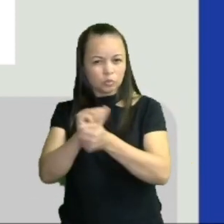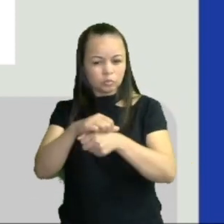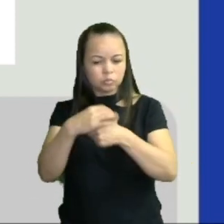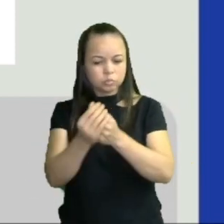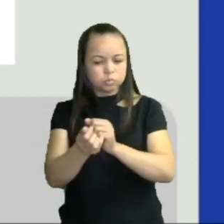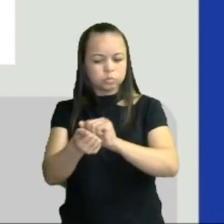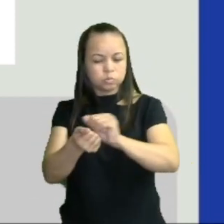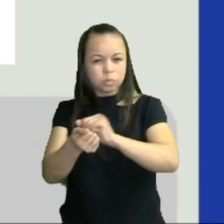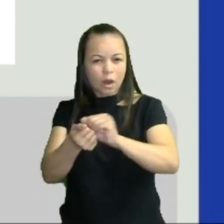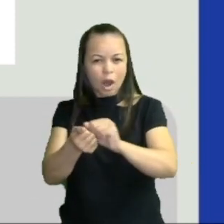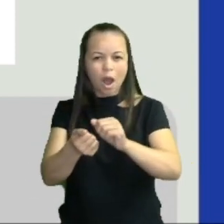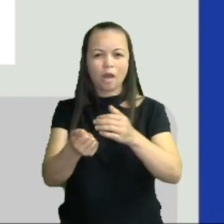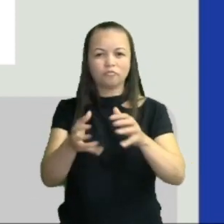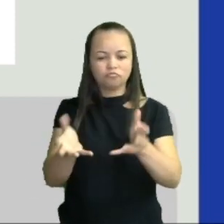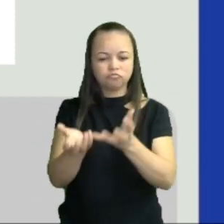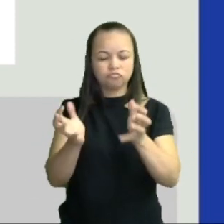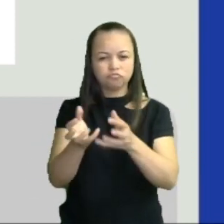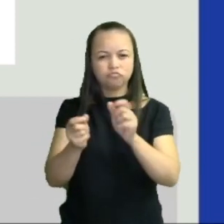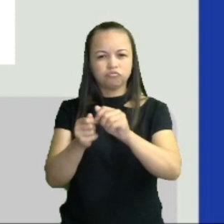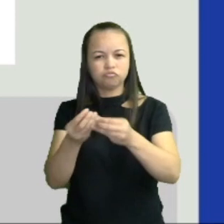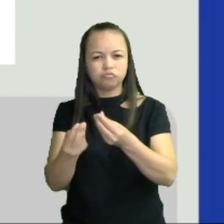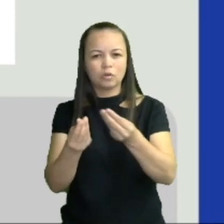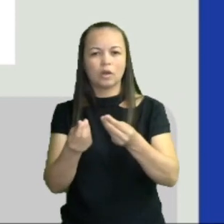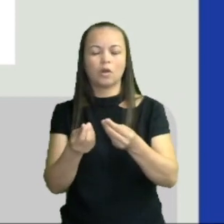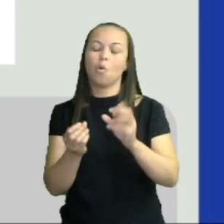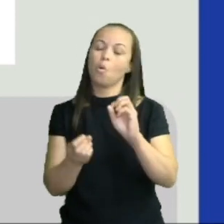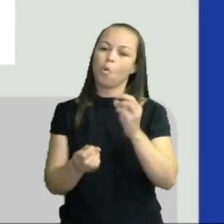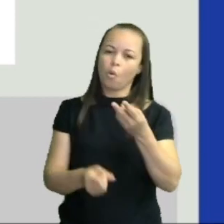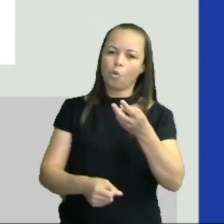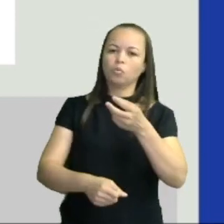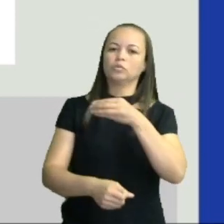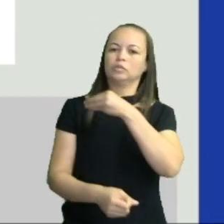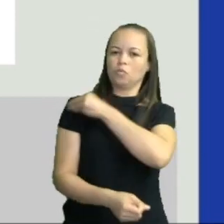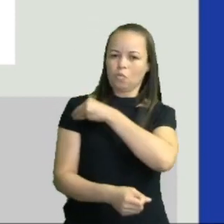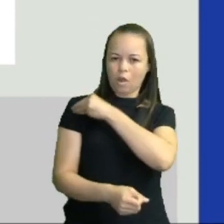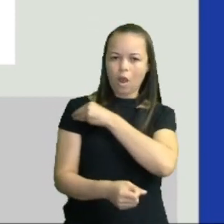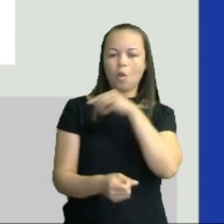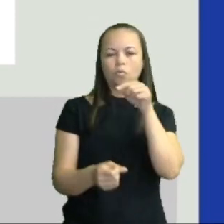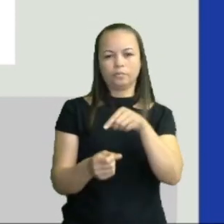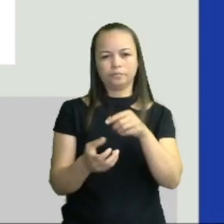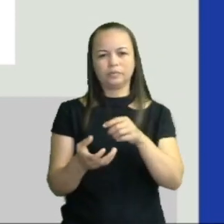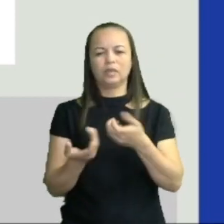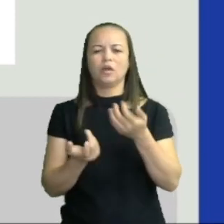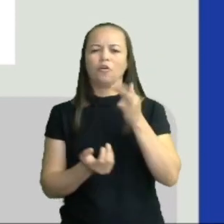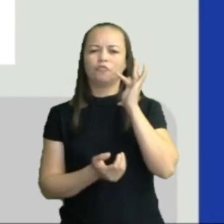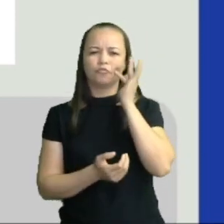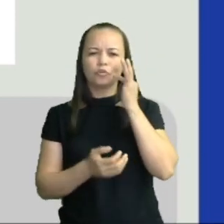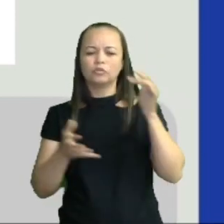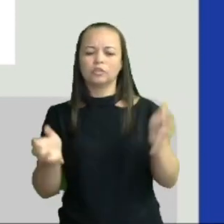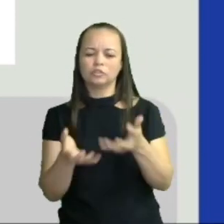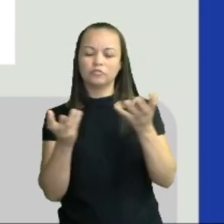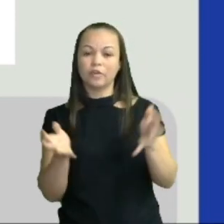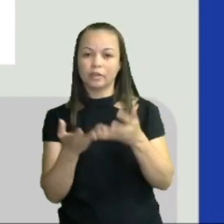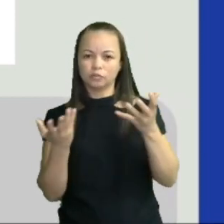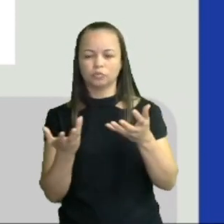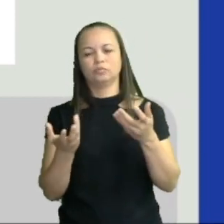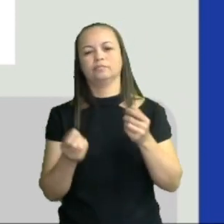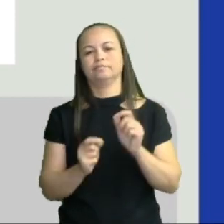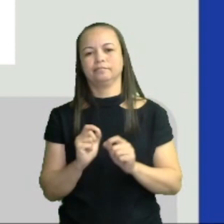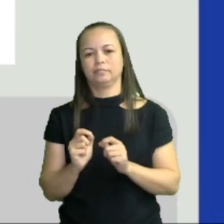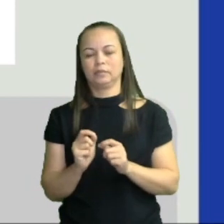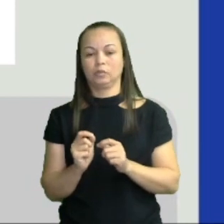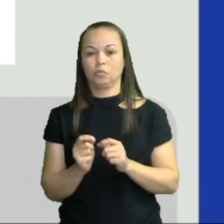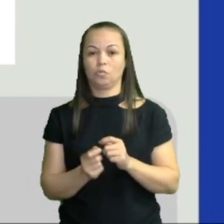água corrente ou use o álcool a 70%. Para higienizar as frutas e verduras, 1 litro